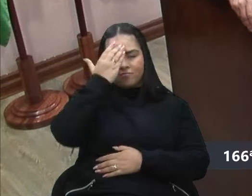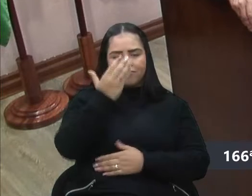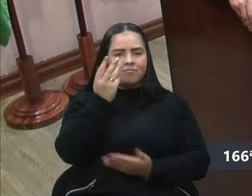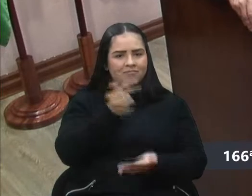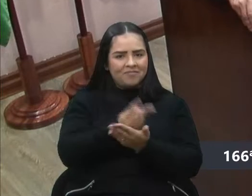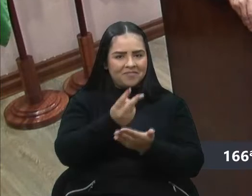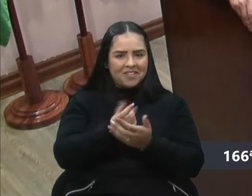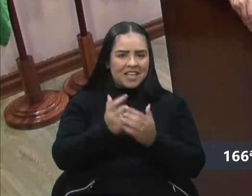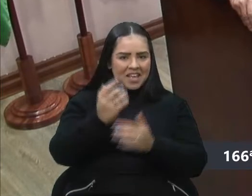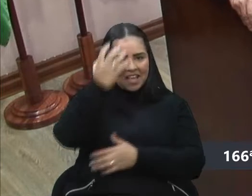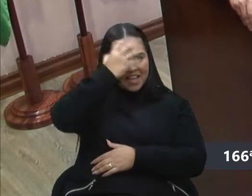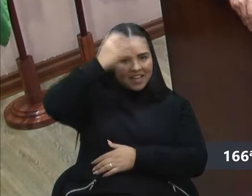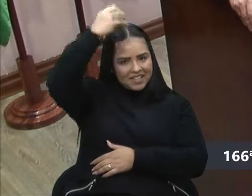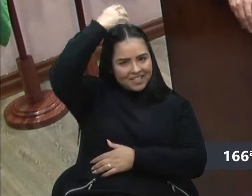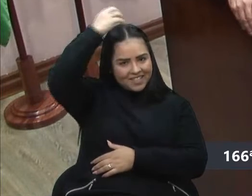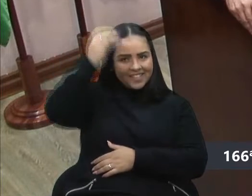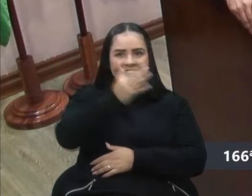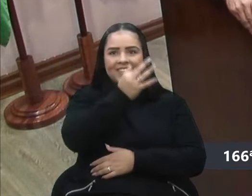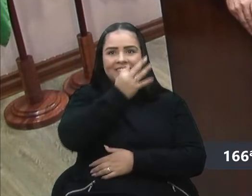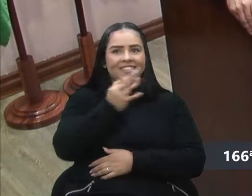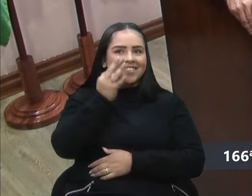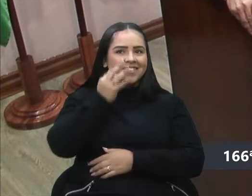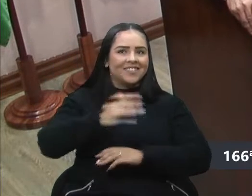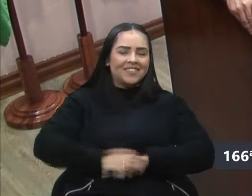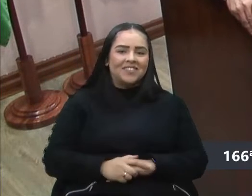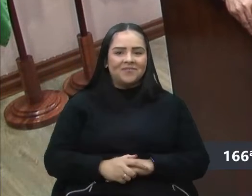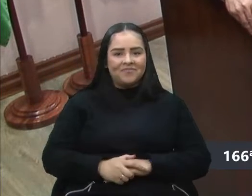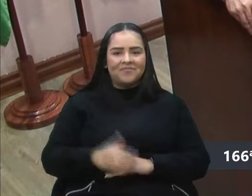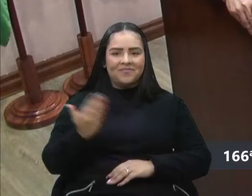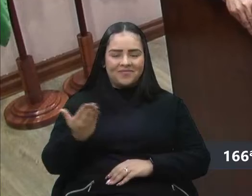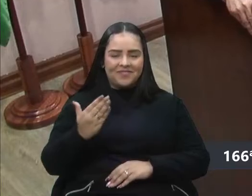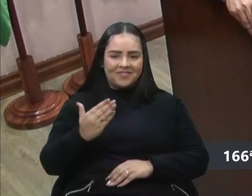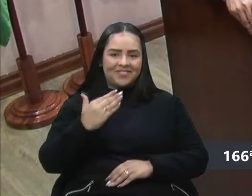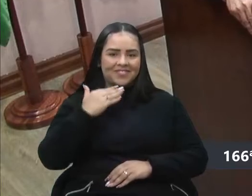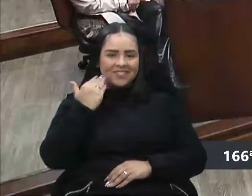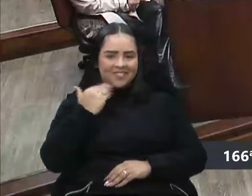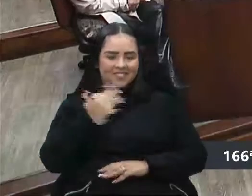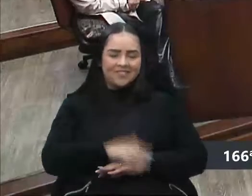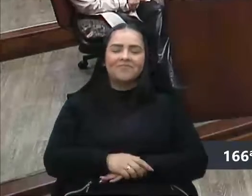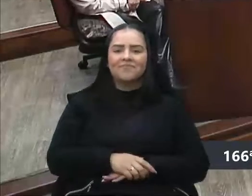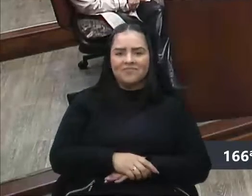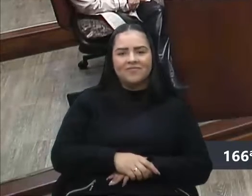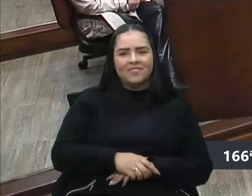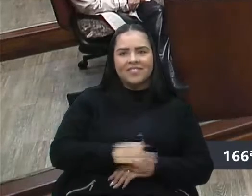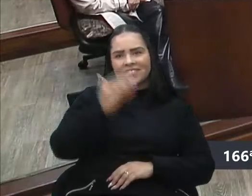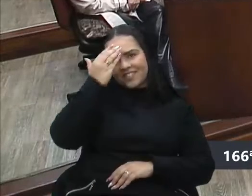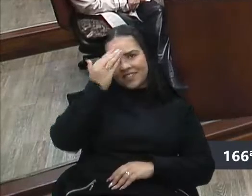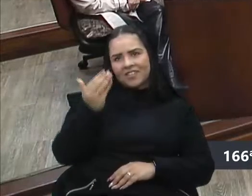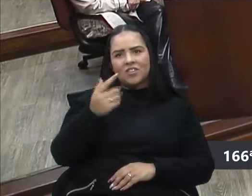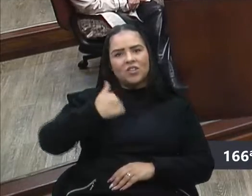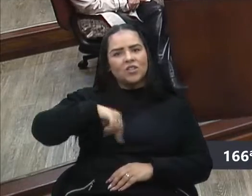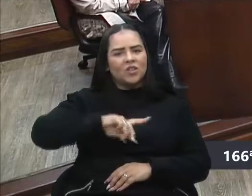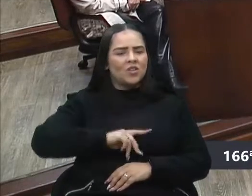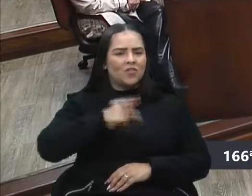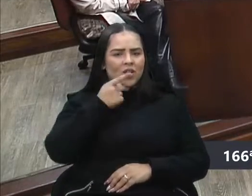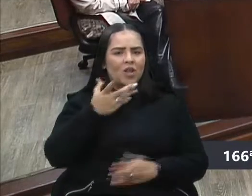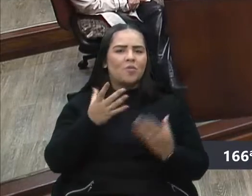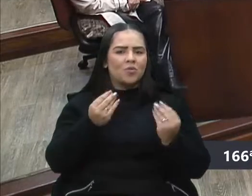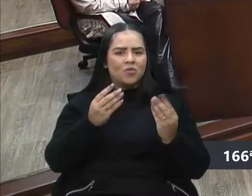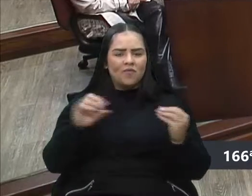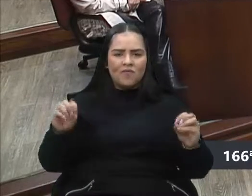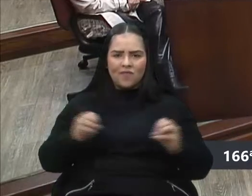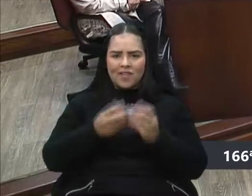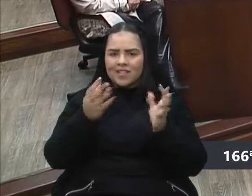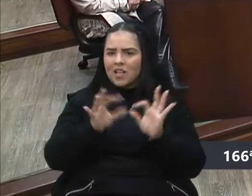sempre rainha Tatiana Friso. Uma parte, vereador. Marisol. Obrigada, vereador Velocino. Eu acho que já falamos muito sobre Festa da Uva